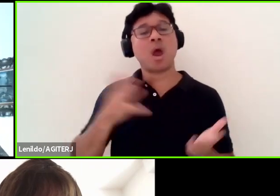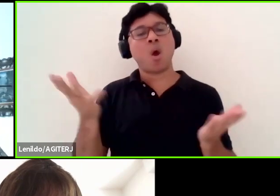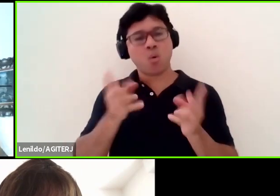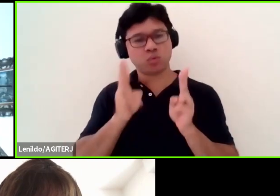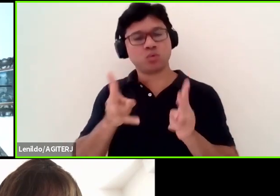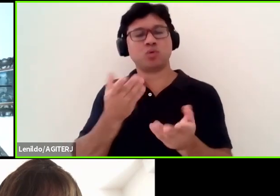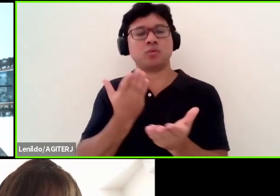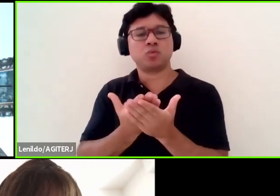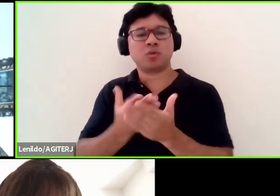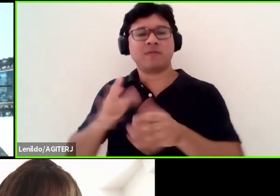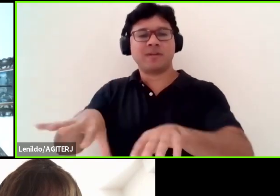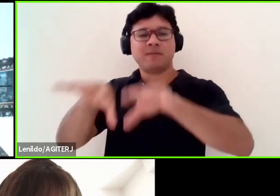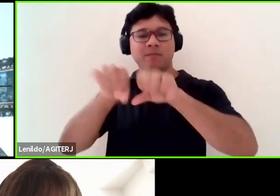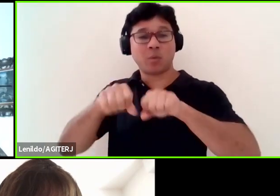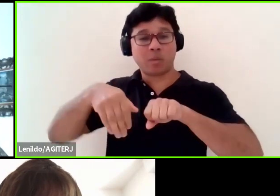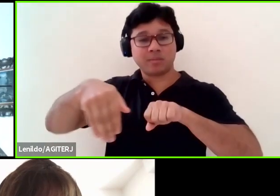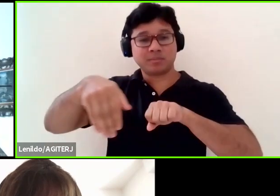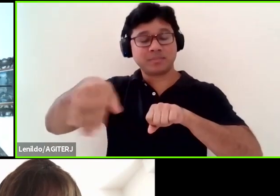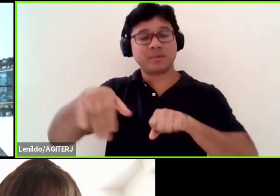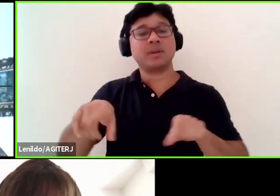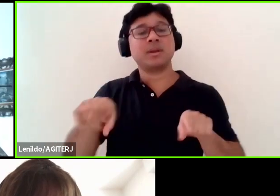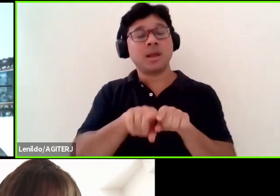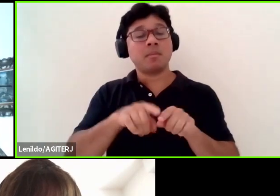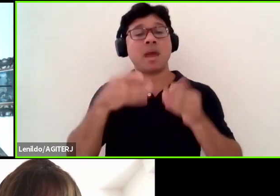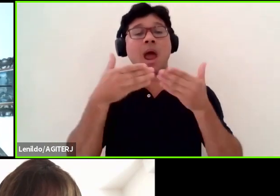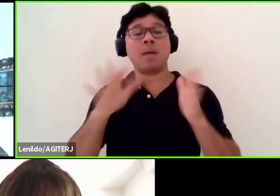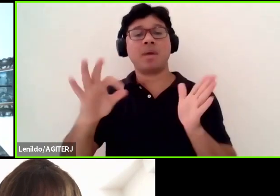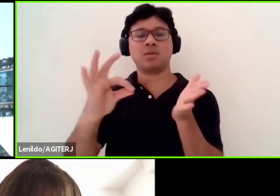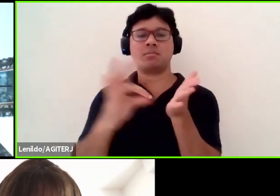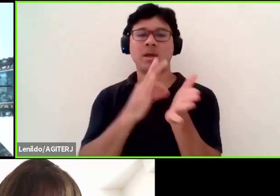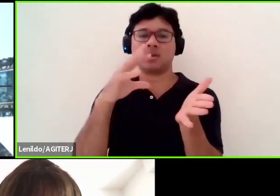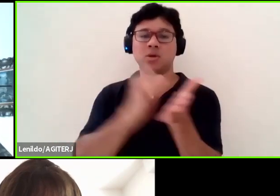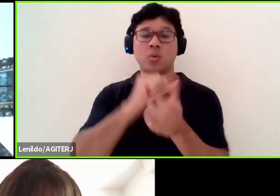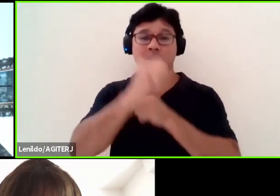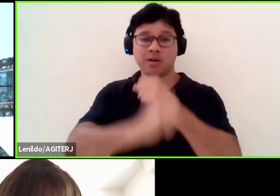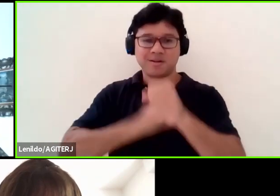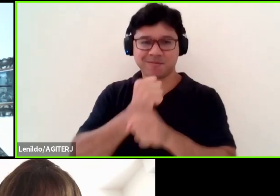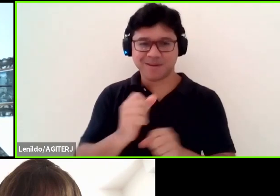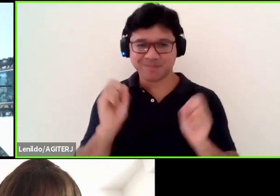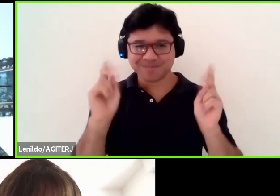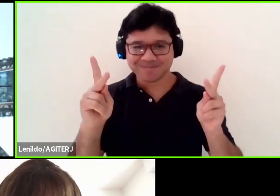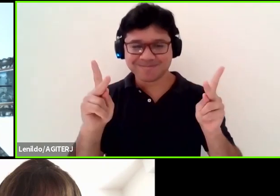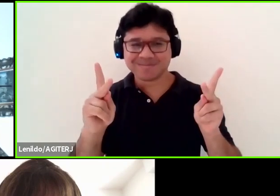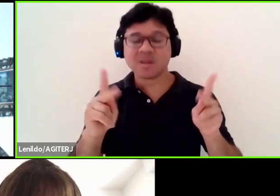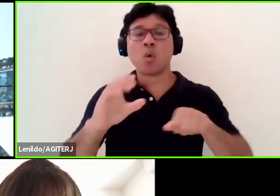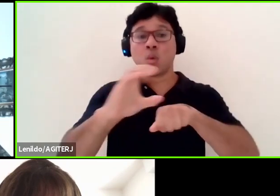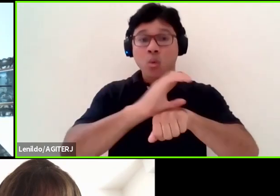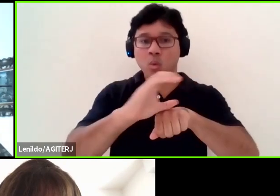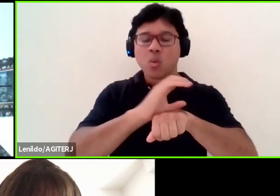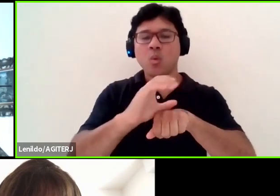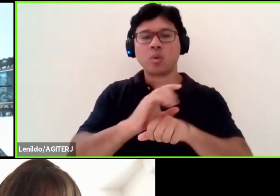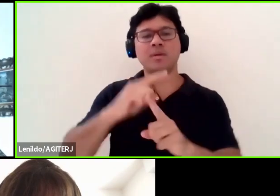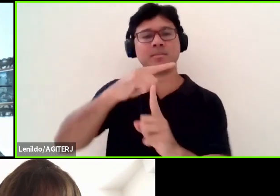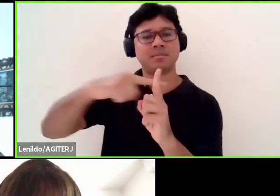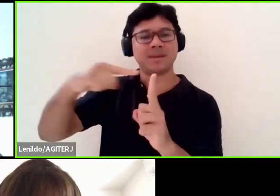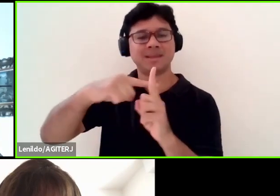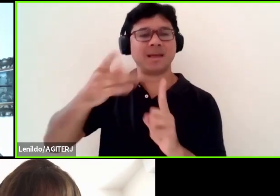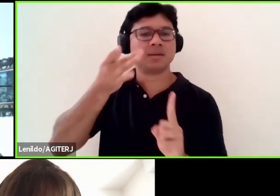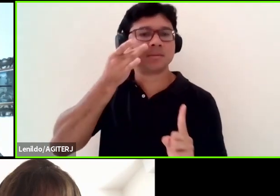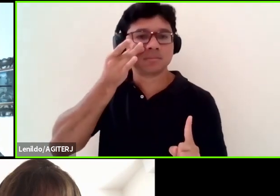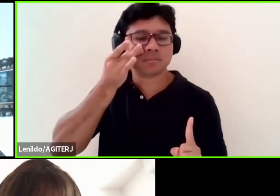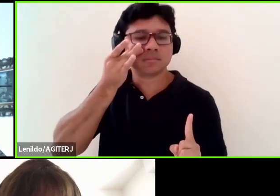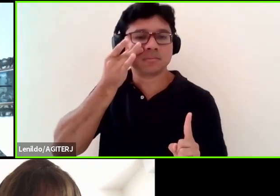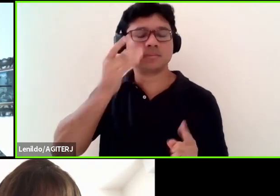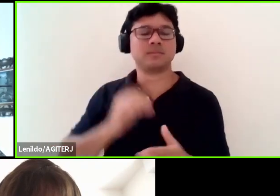tá? E a aproveito para dizer que as matrículas estão abertas para o ano que vem, ok, pessoal? E que o curso vai ser semipresencial. Bem,